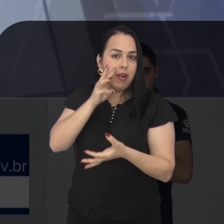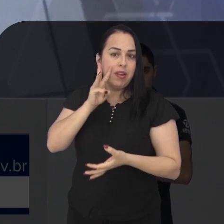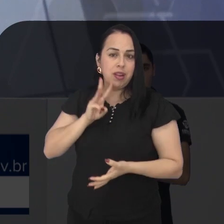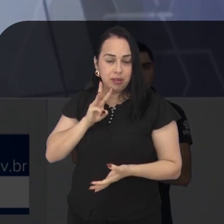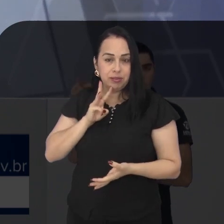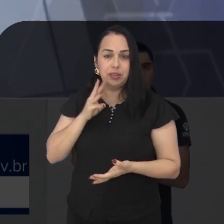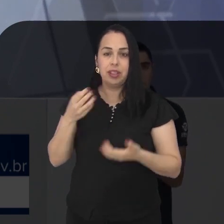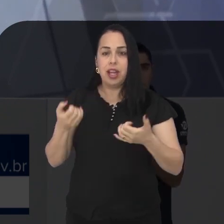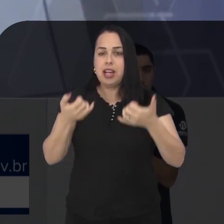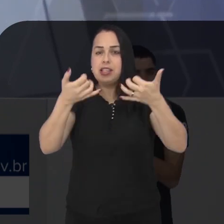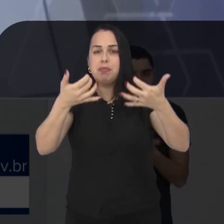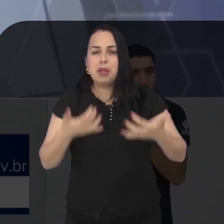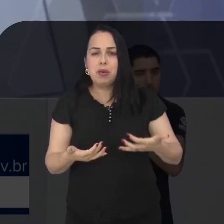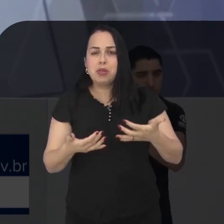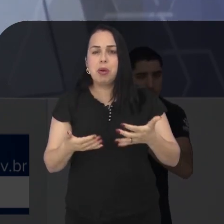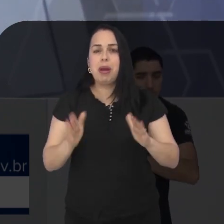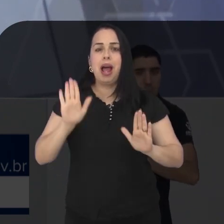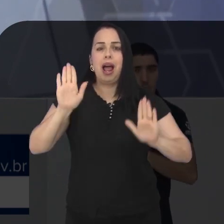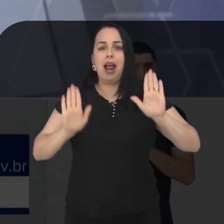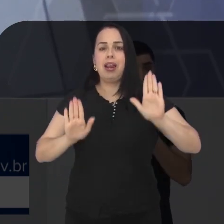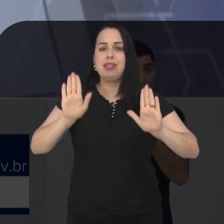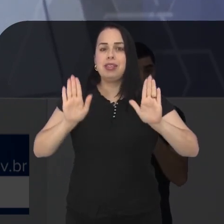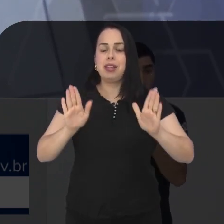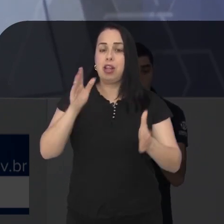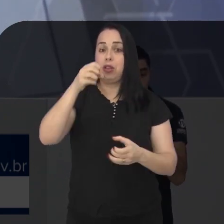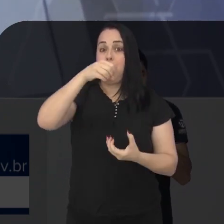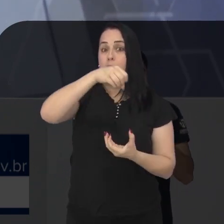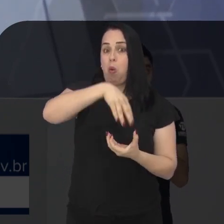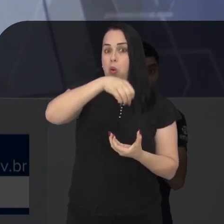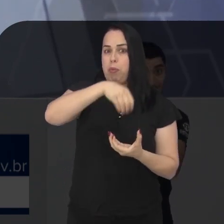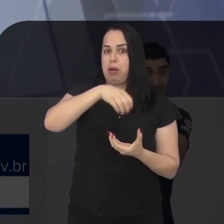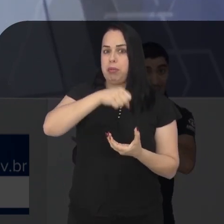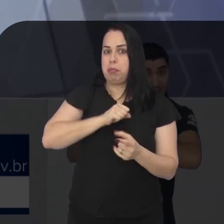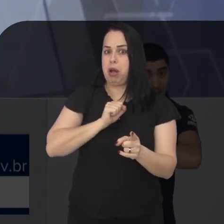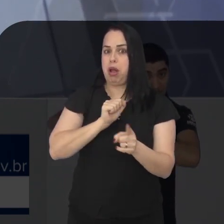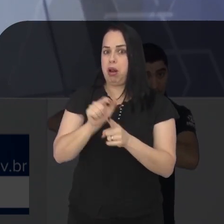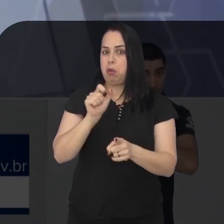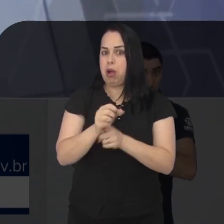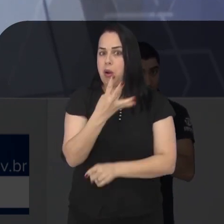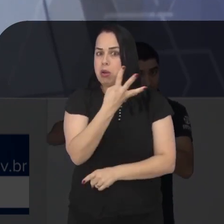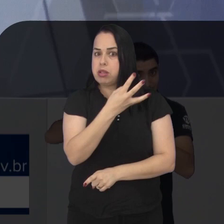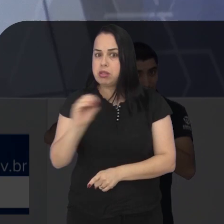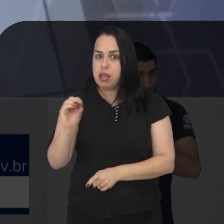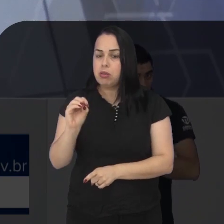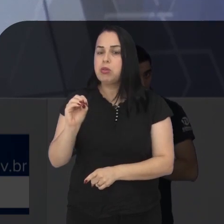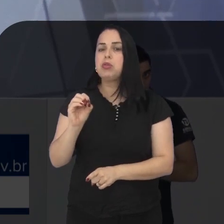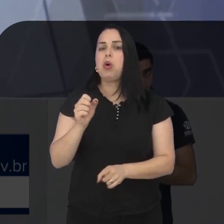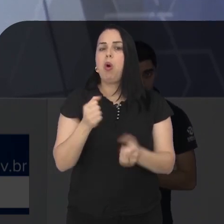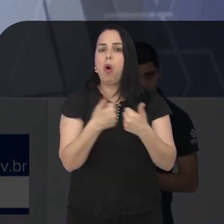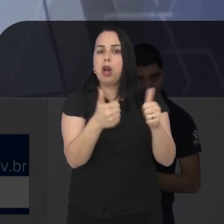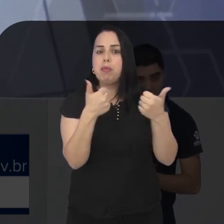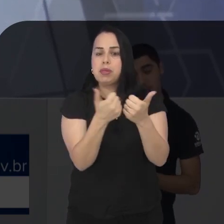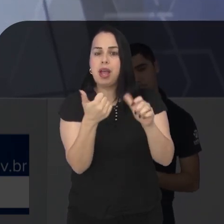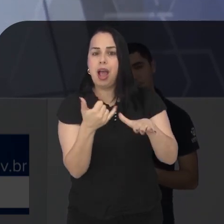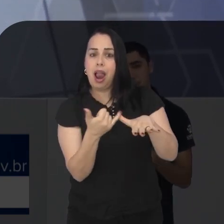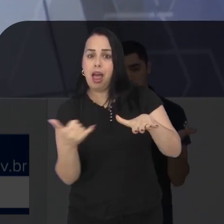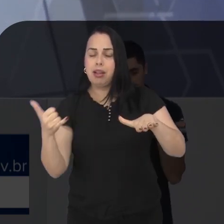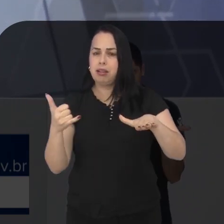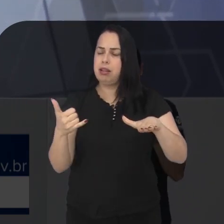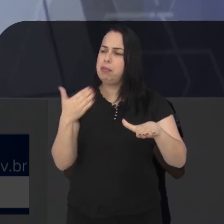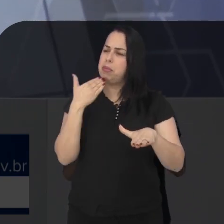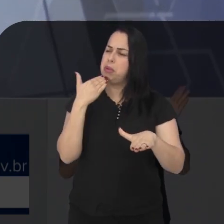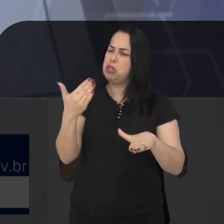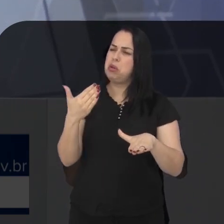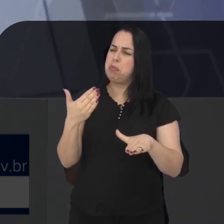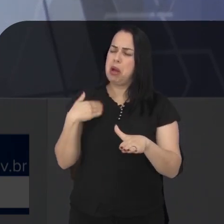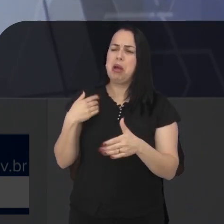fez apontamentos sobre a licitação realizada pela Urban para aluguel de 400 ônibus elétricos para a cidade e